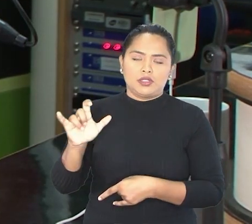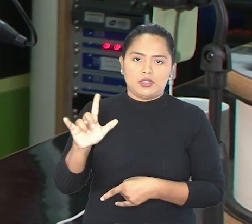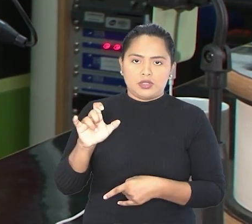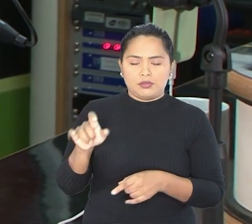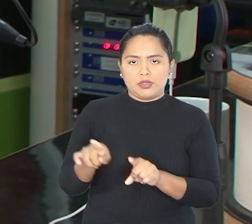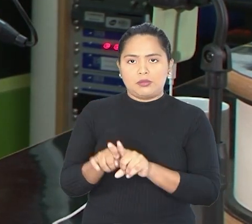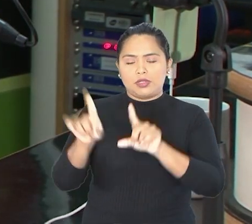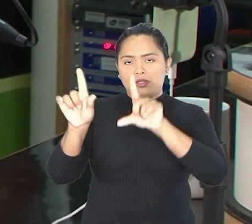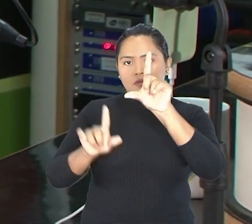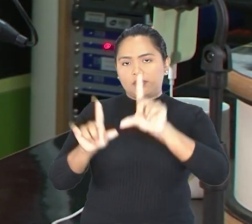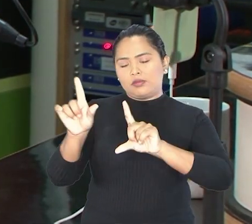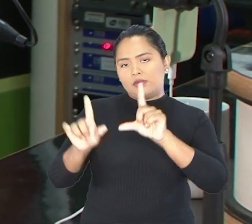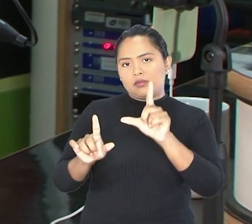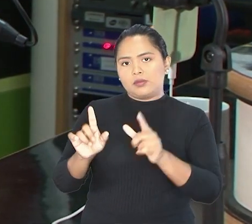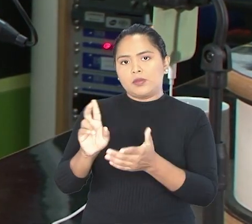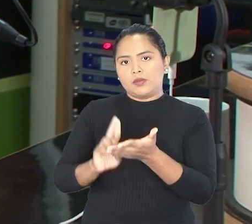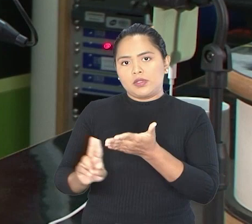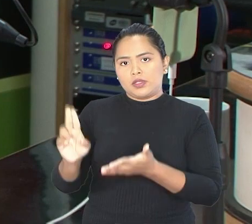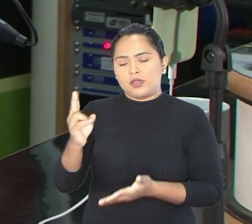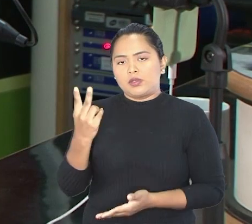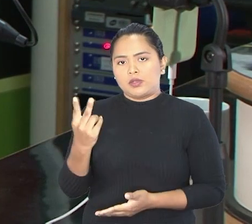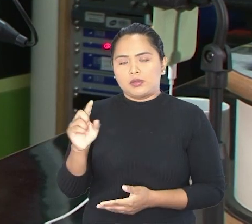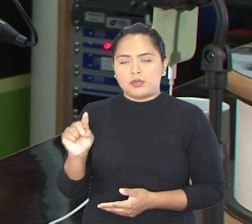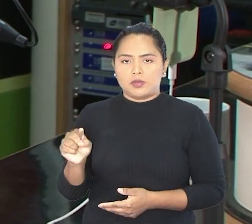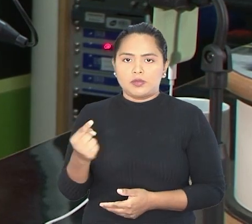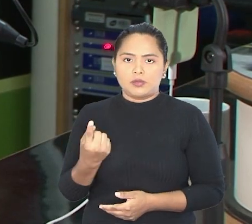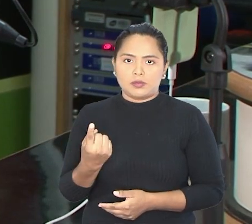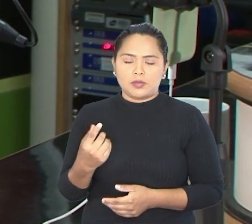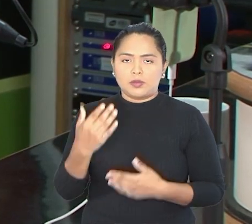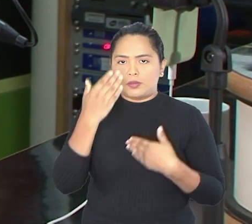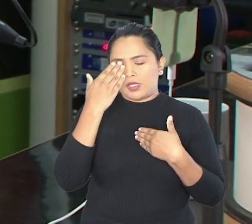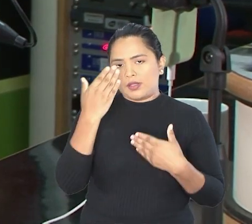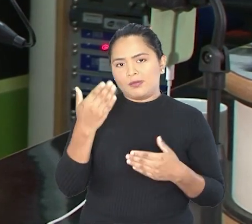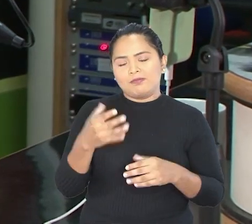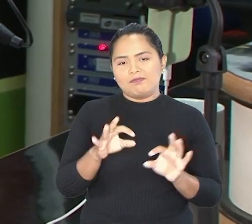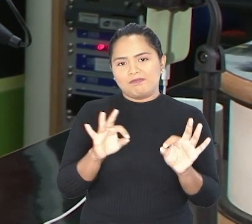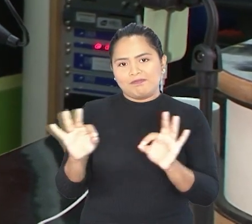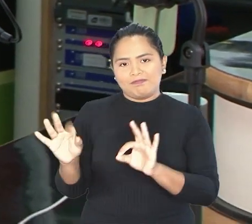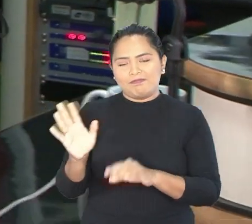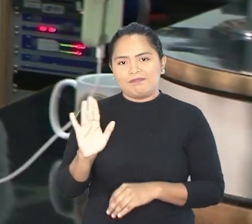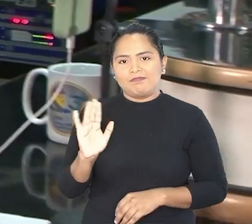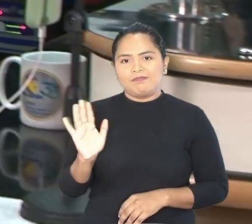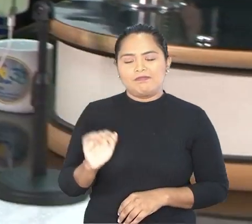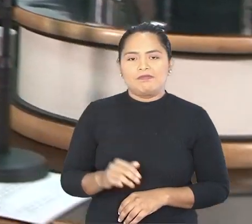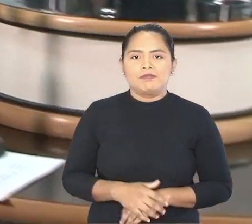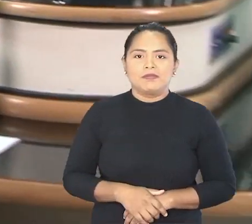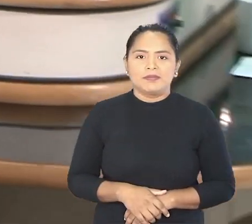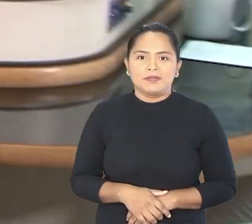Universitária 2.1. Muito obrigada pela sua audiência e até a nossa próxima edição. Tchau!